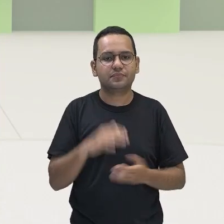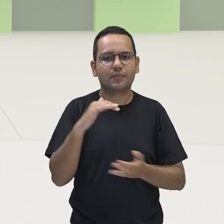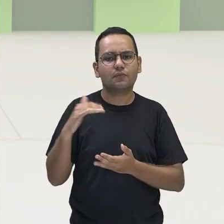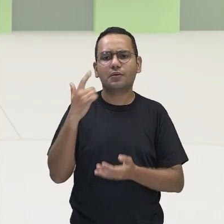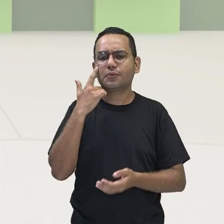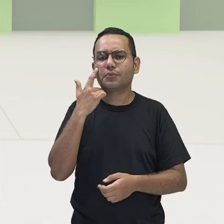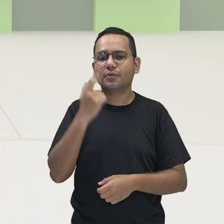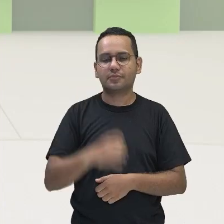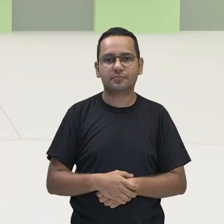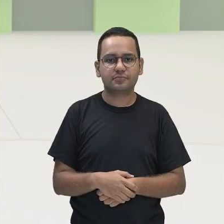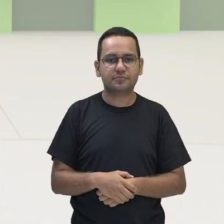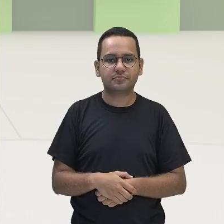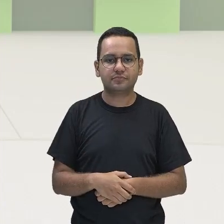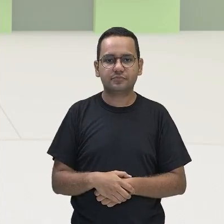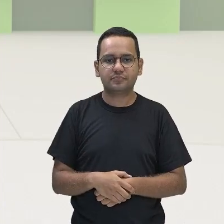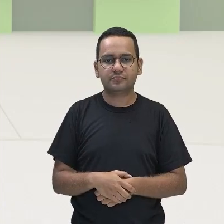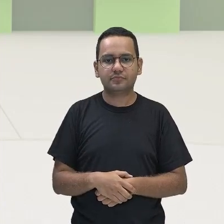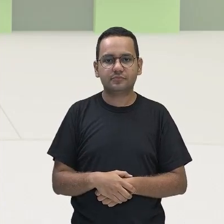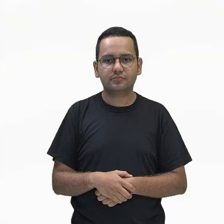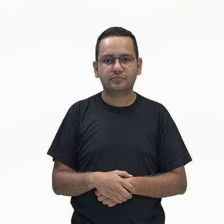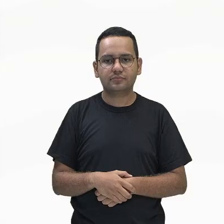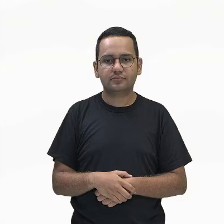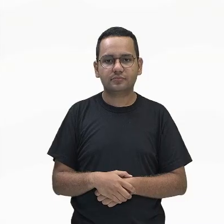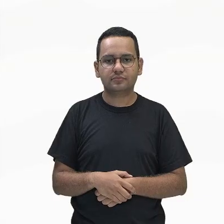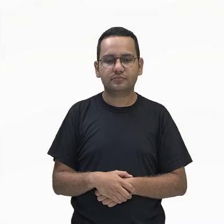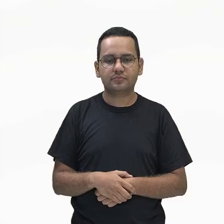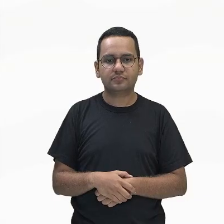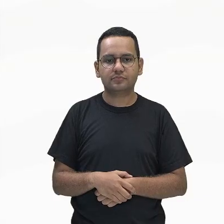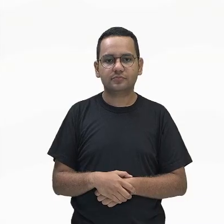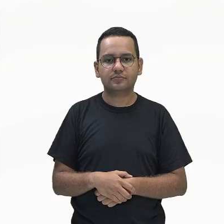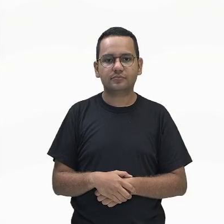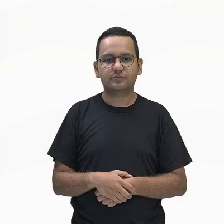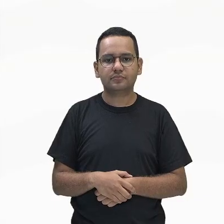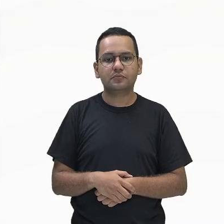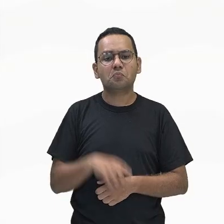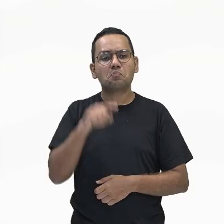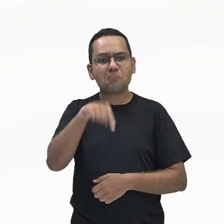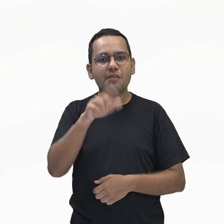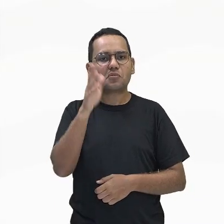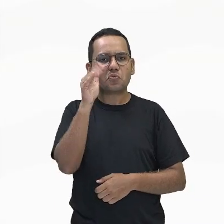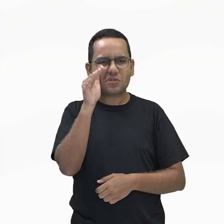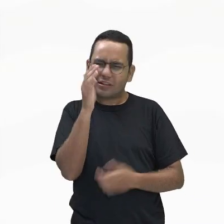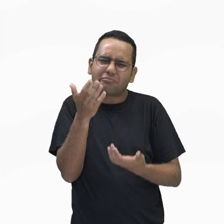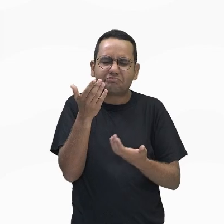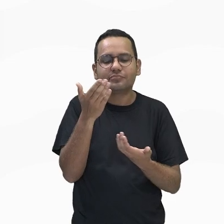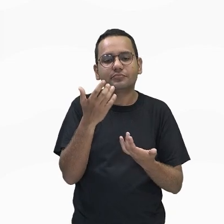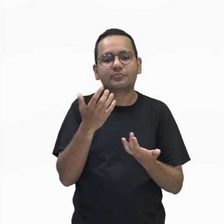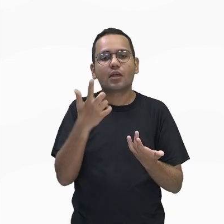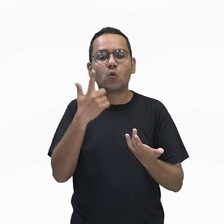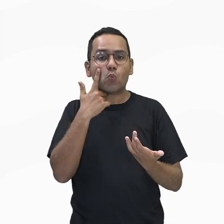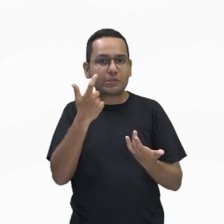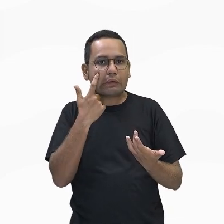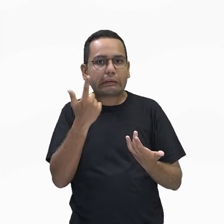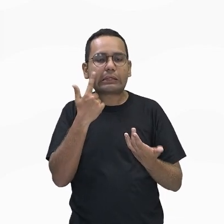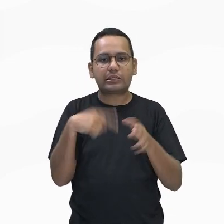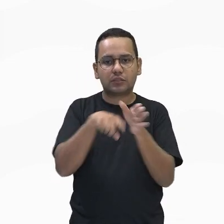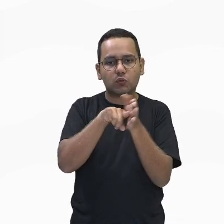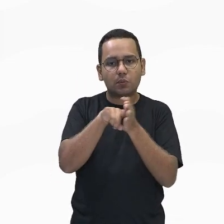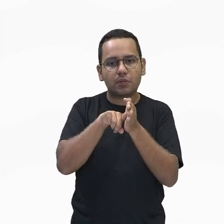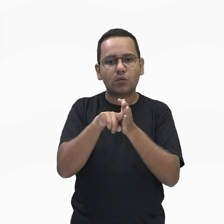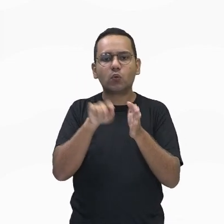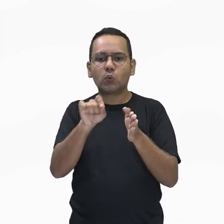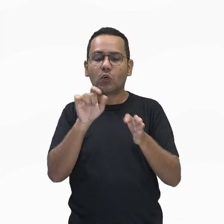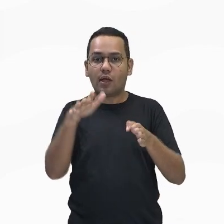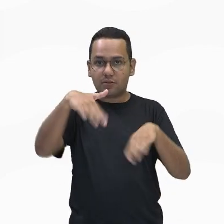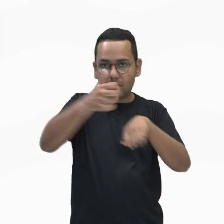inspiração para investigação. A curiosidade leva os cientistas a fazerem perguntas sobre o